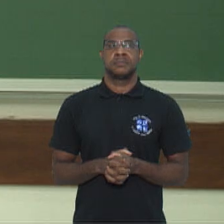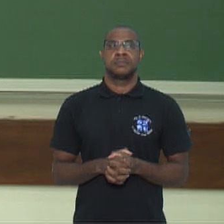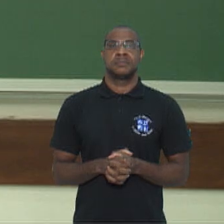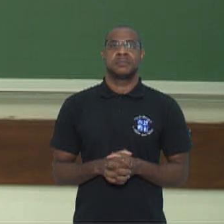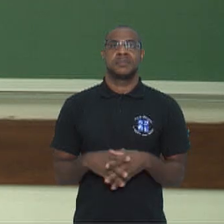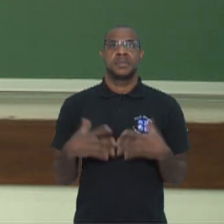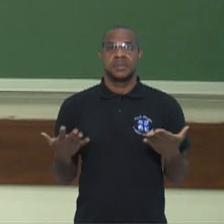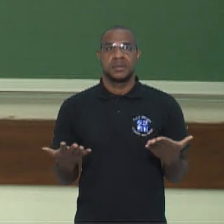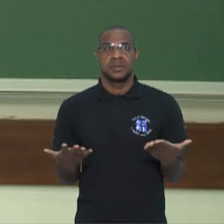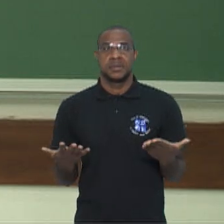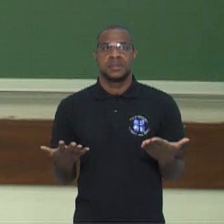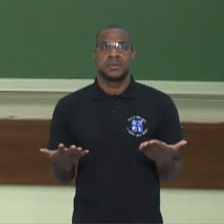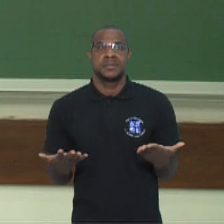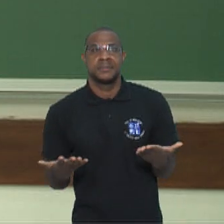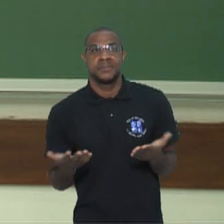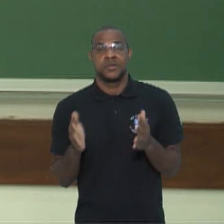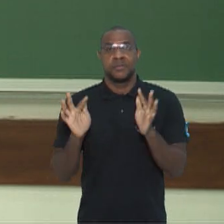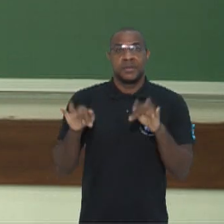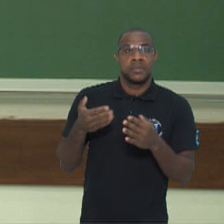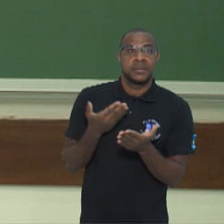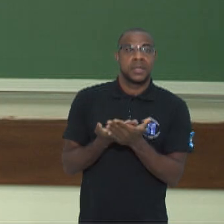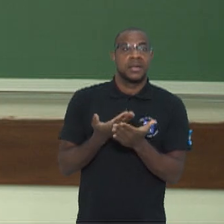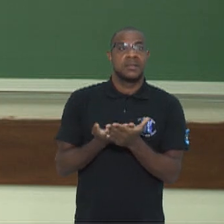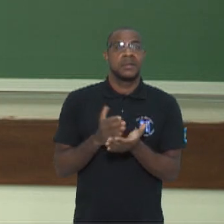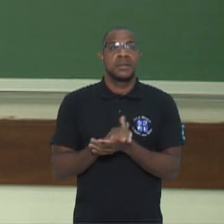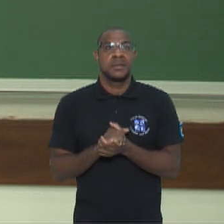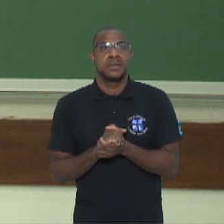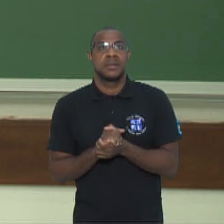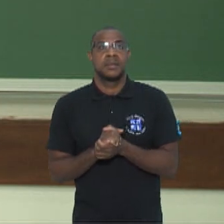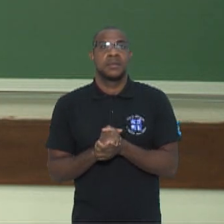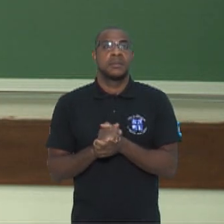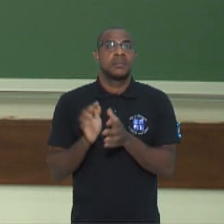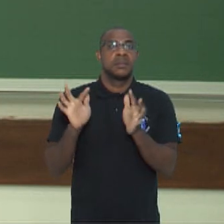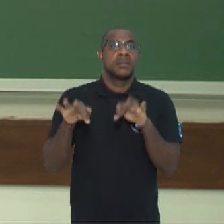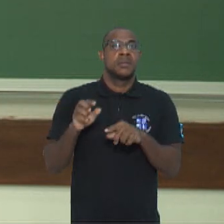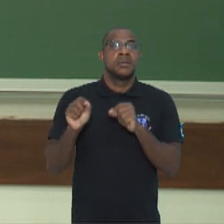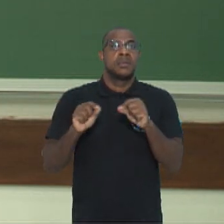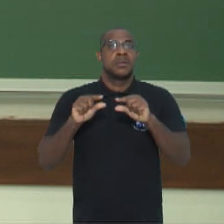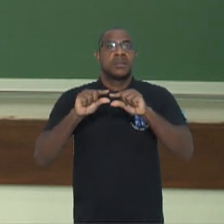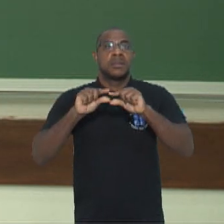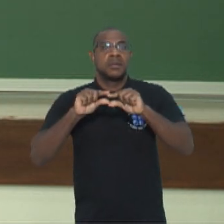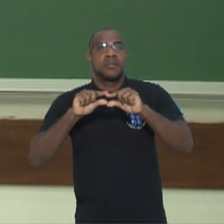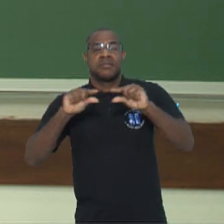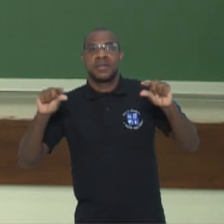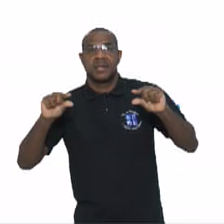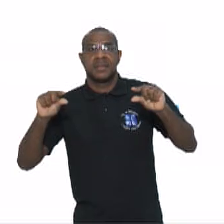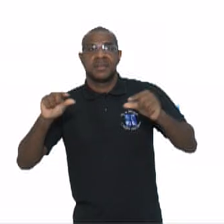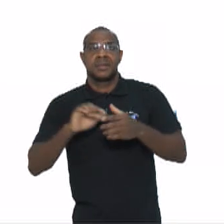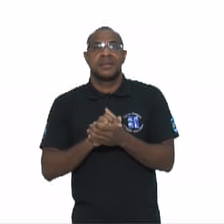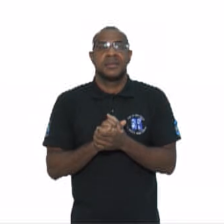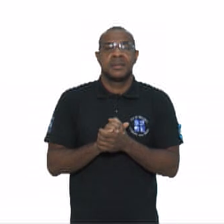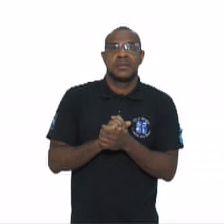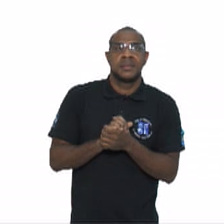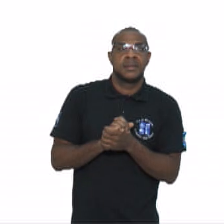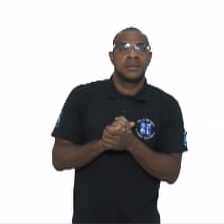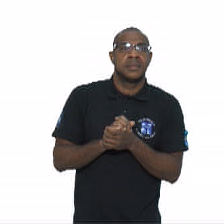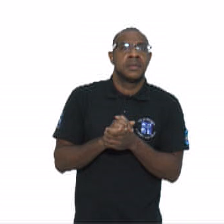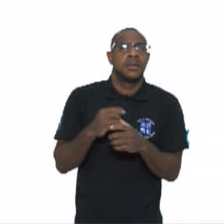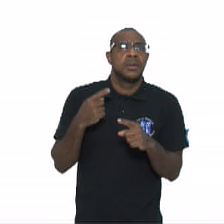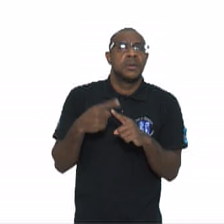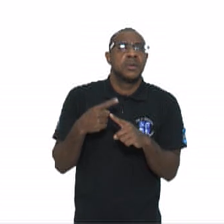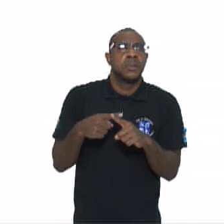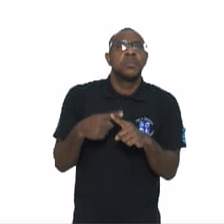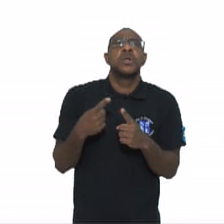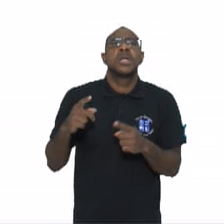Muito bem, chegamos ao final dessa aula, tá? Eu vou encerrar com uma frase. Quando perguntaram para Mallory por que